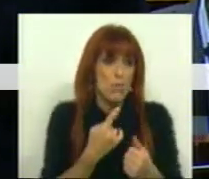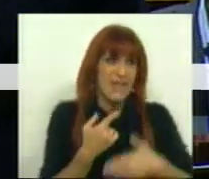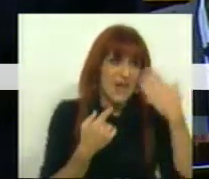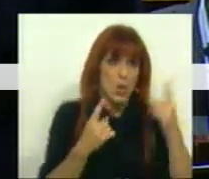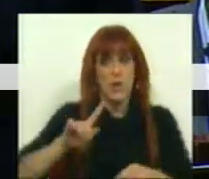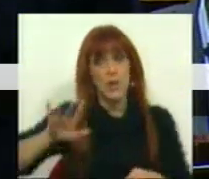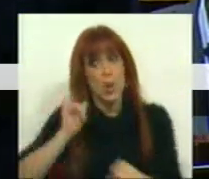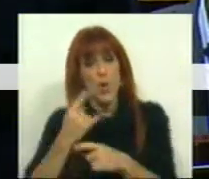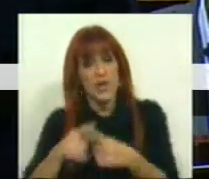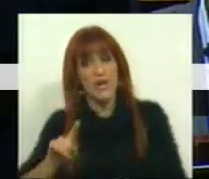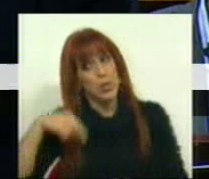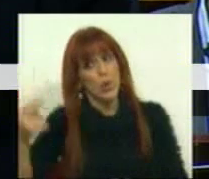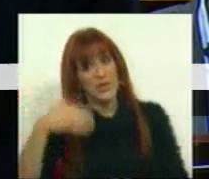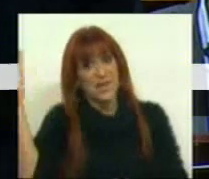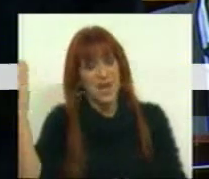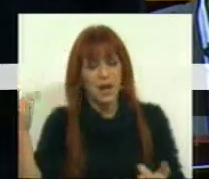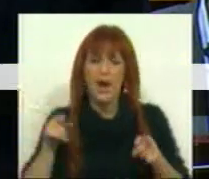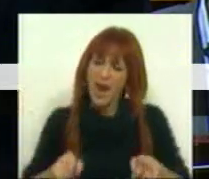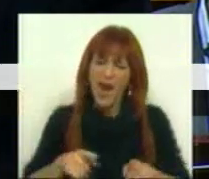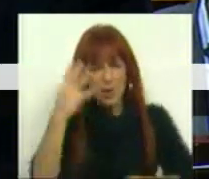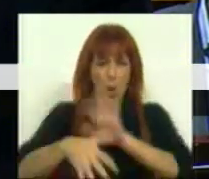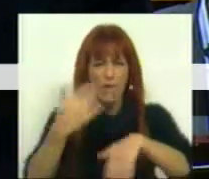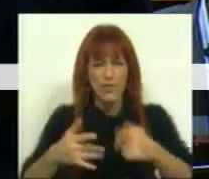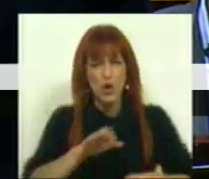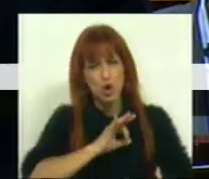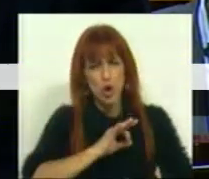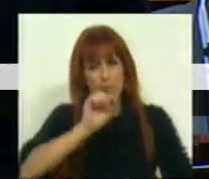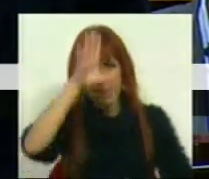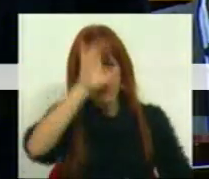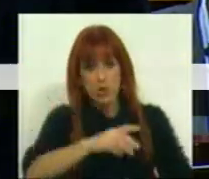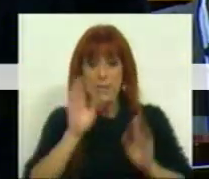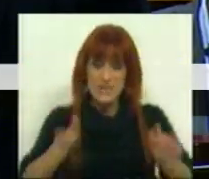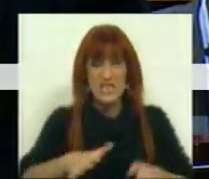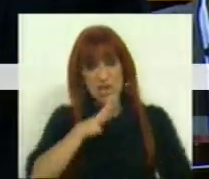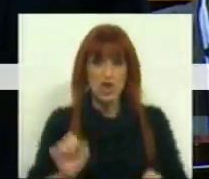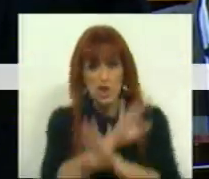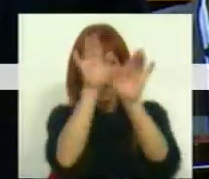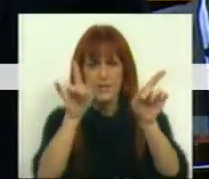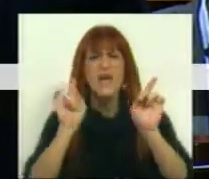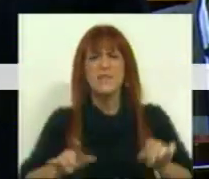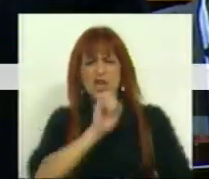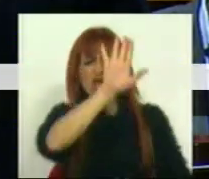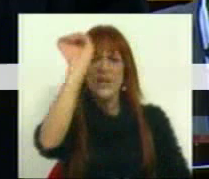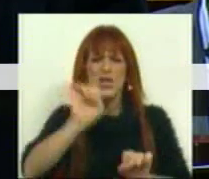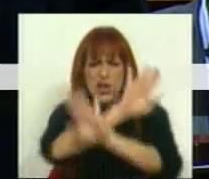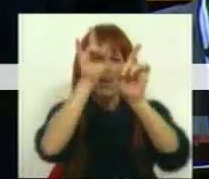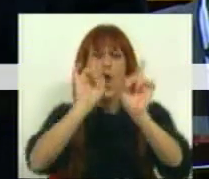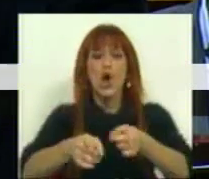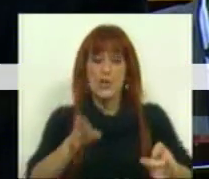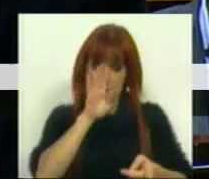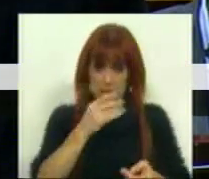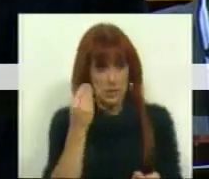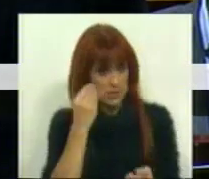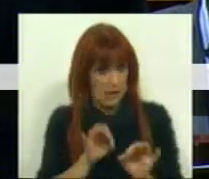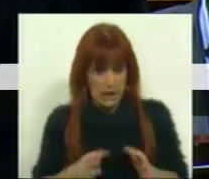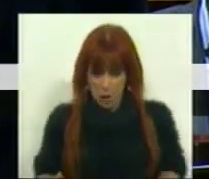dia e dizer outra coisa noutro dia. E é essa confusão que o Sr. Primeiro-Ministro tem que esclarecer. E tem que esclarecer, então, se é assim